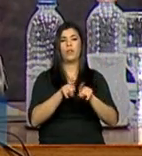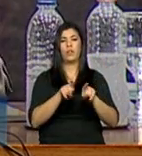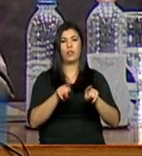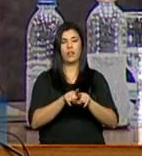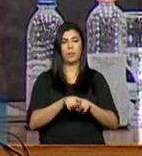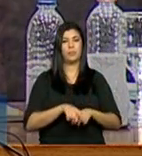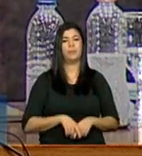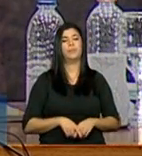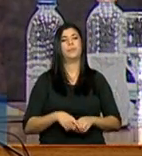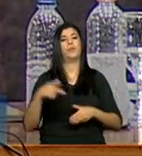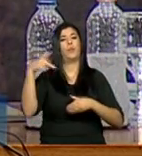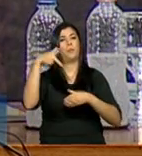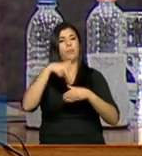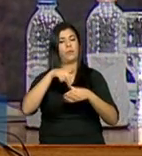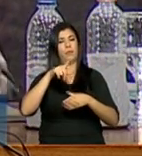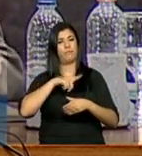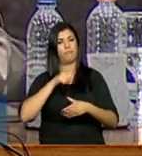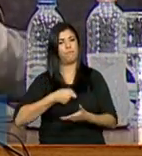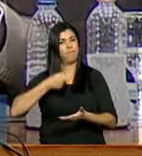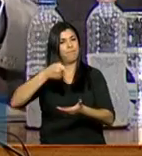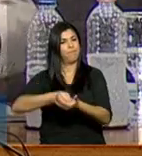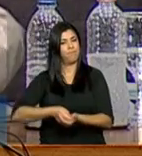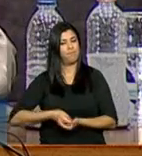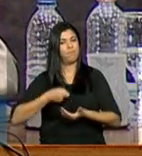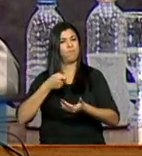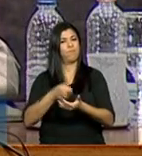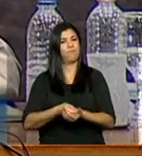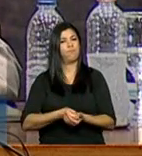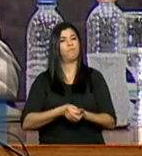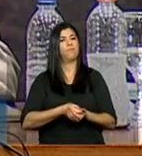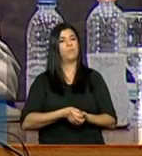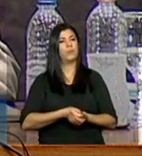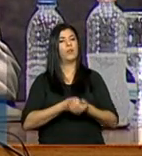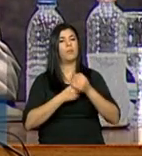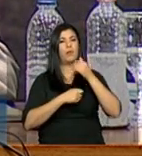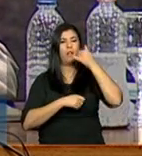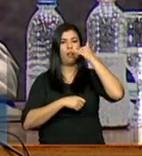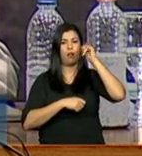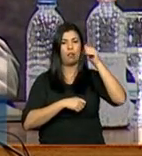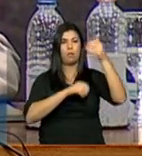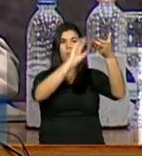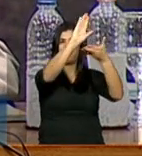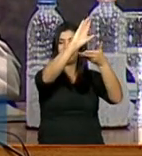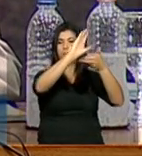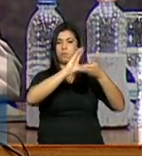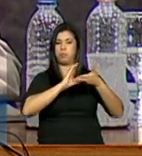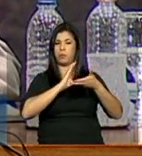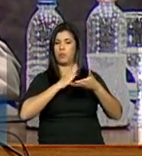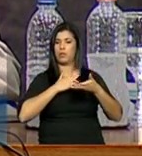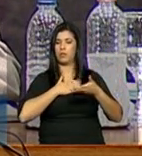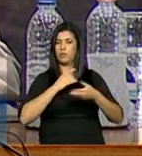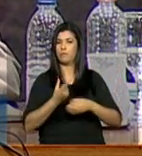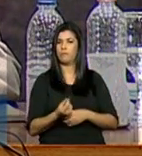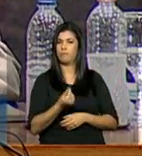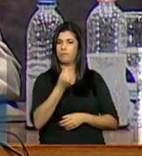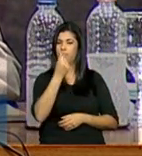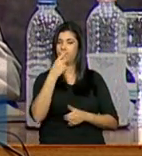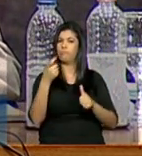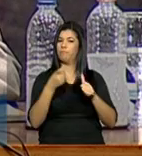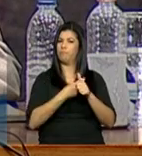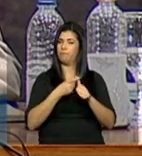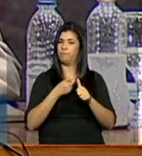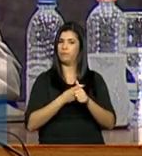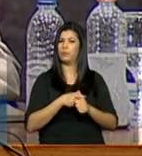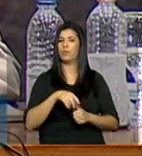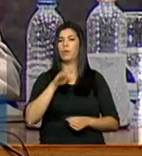A Petrobras tem insistido muito em receber esses valores que lhe pertencem, através